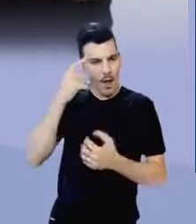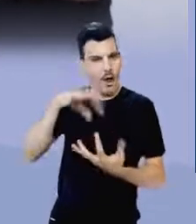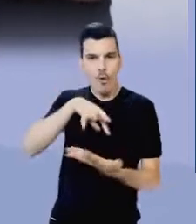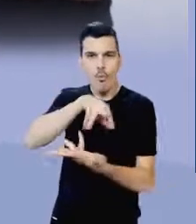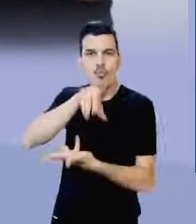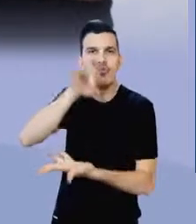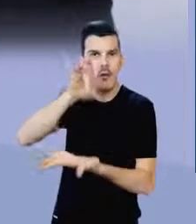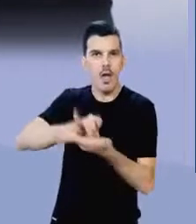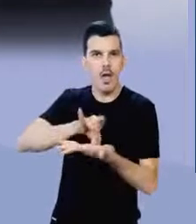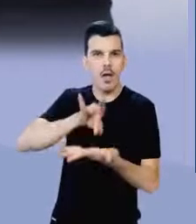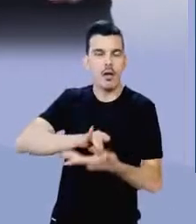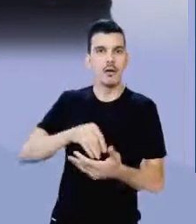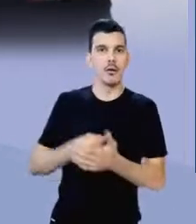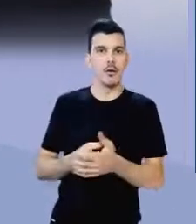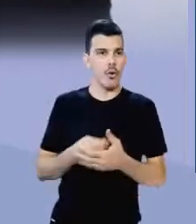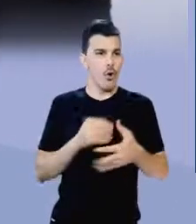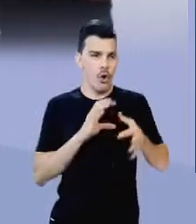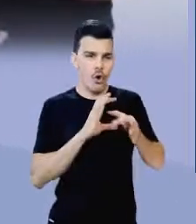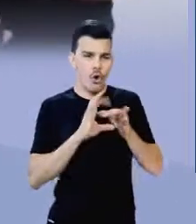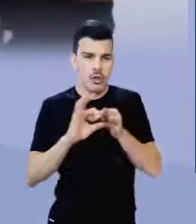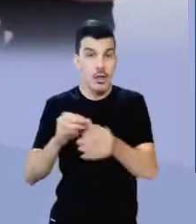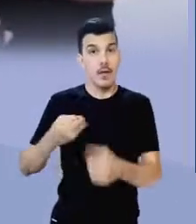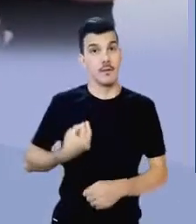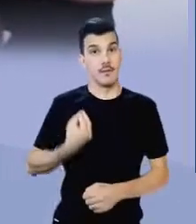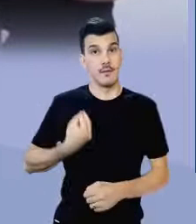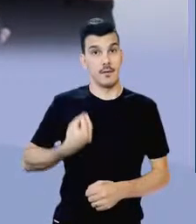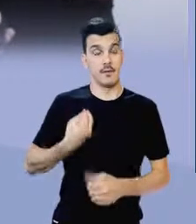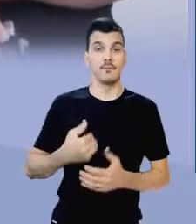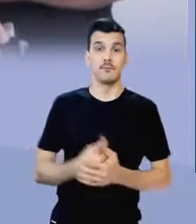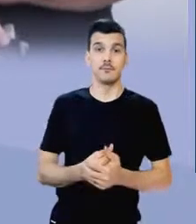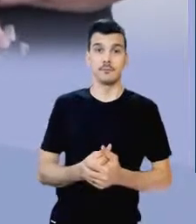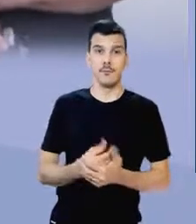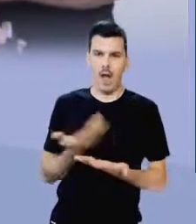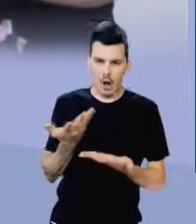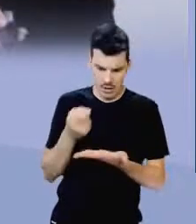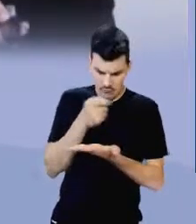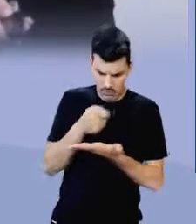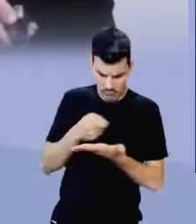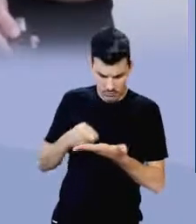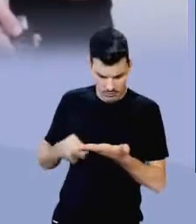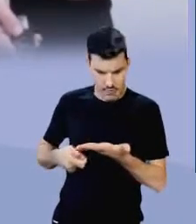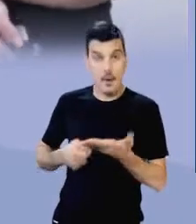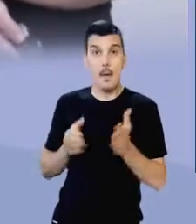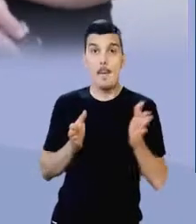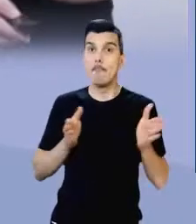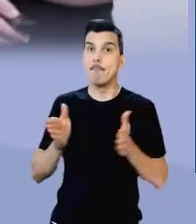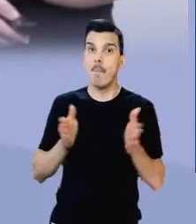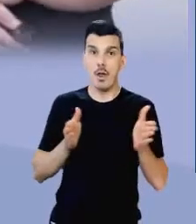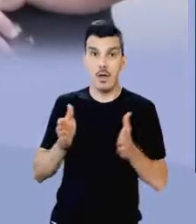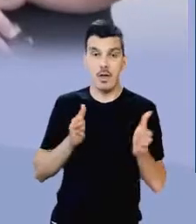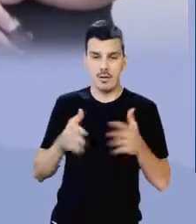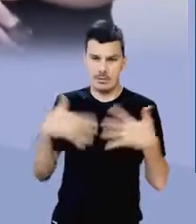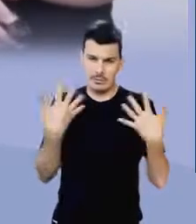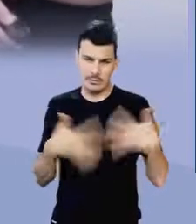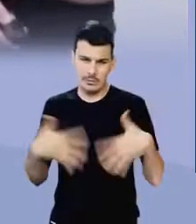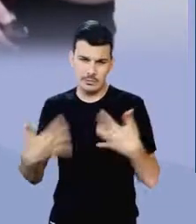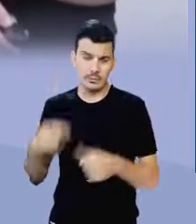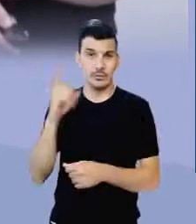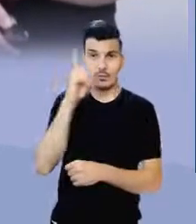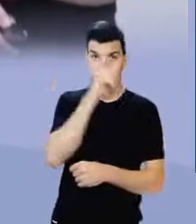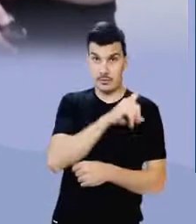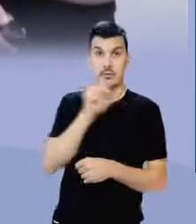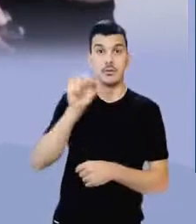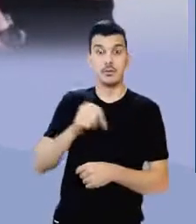mundo, na situação em que está vivendo. O poeta está no meio de um período de grande